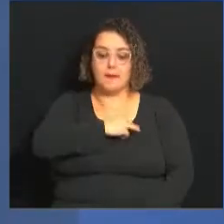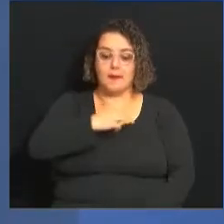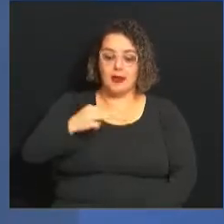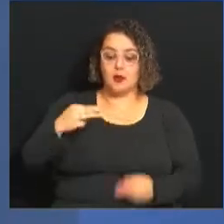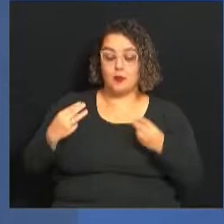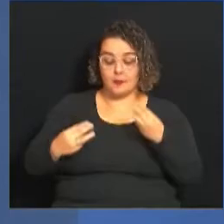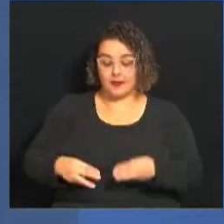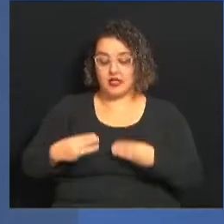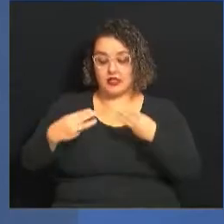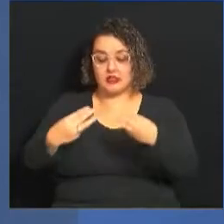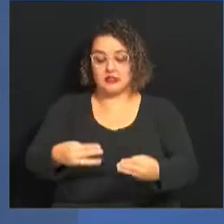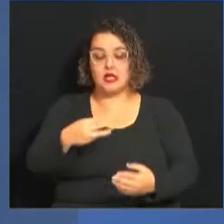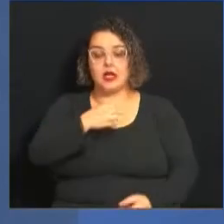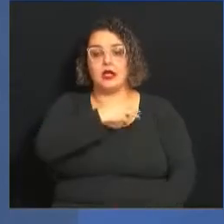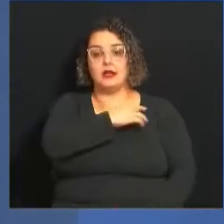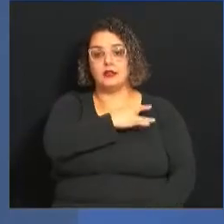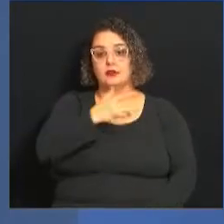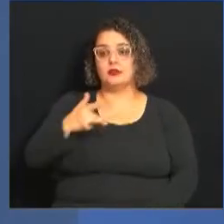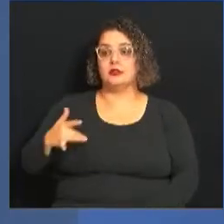com o registro de